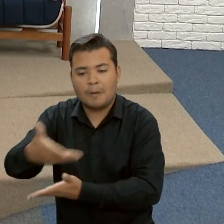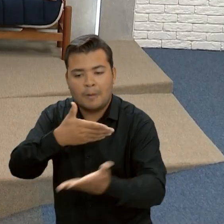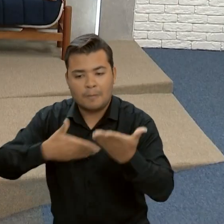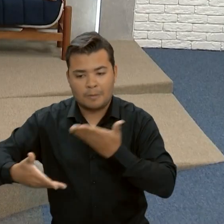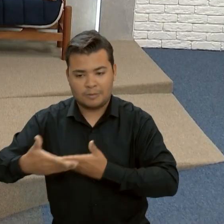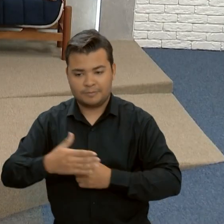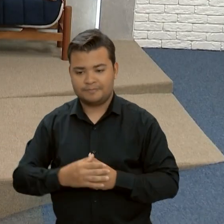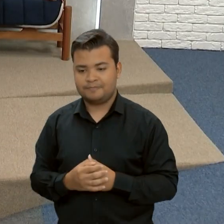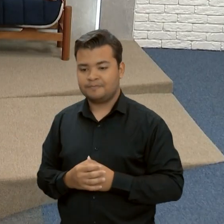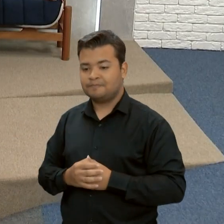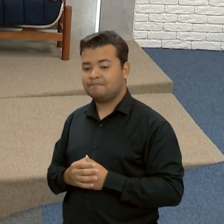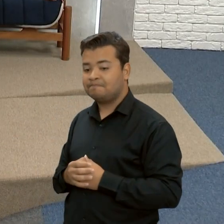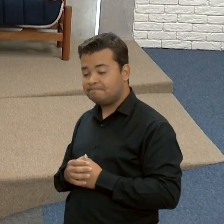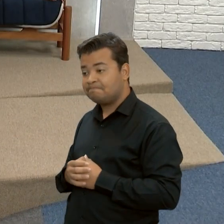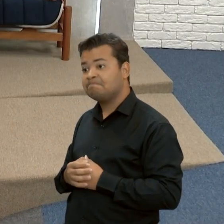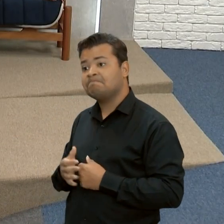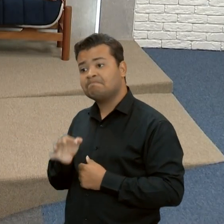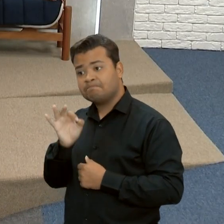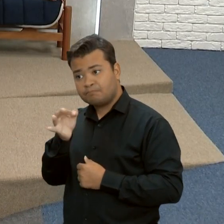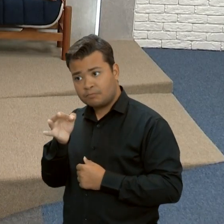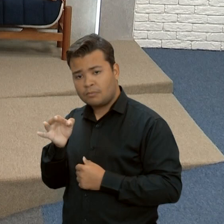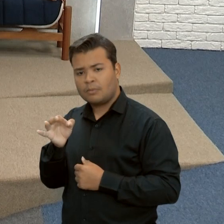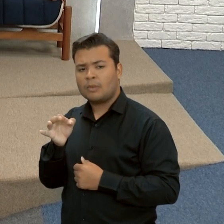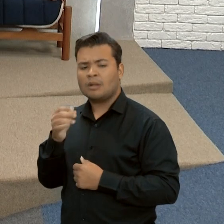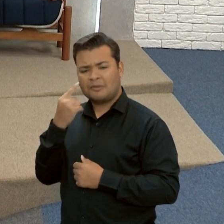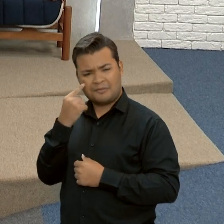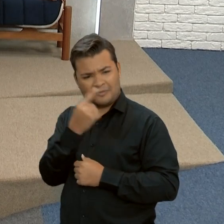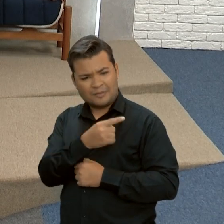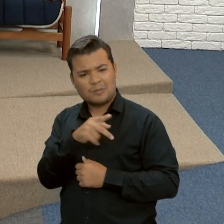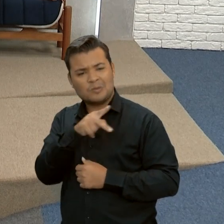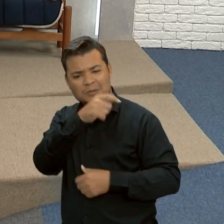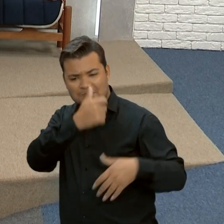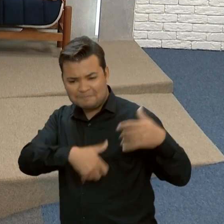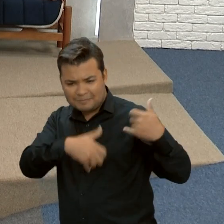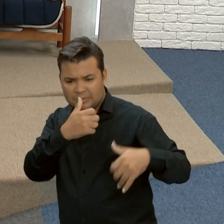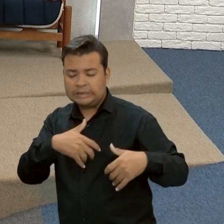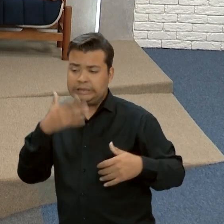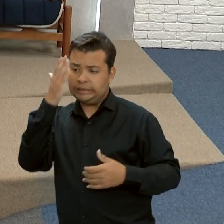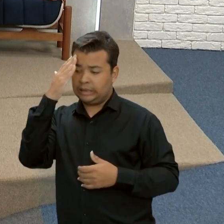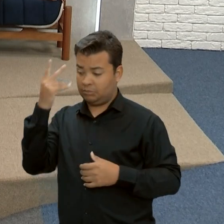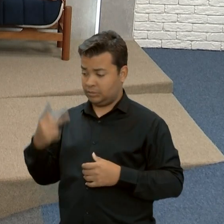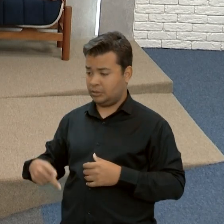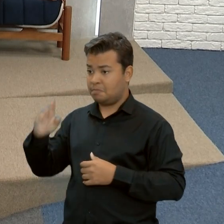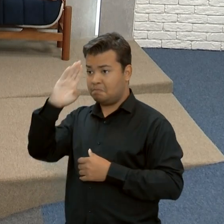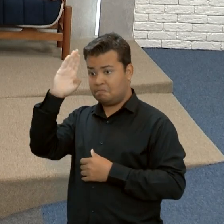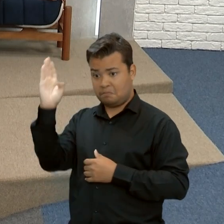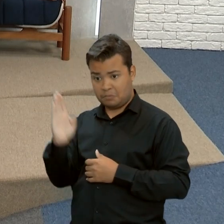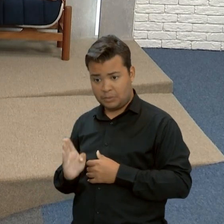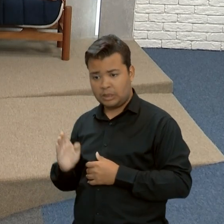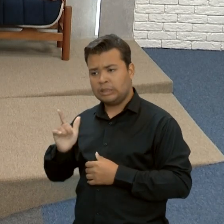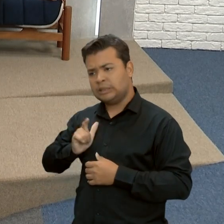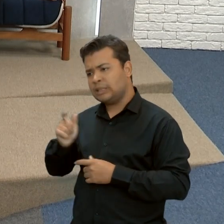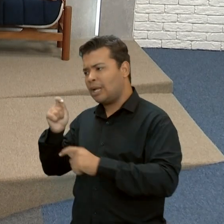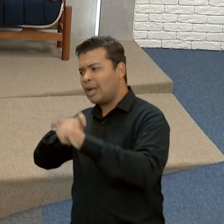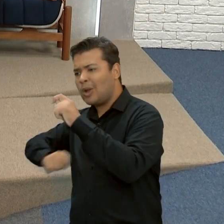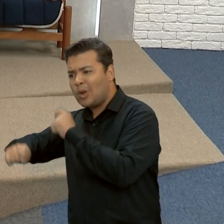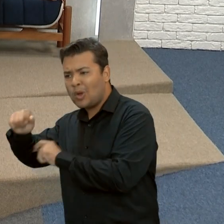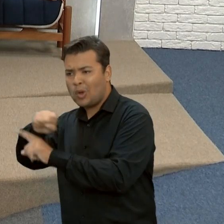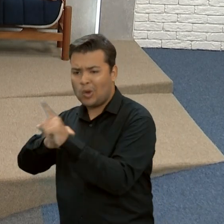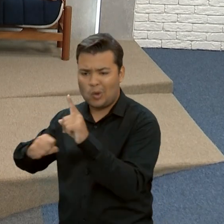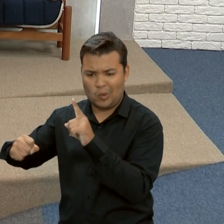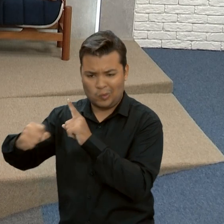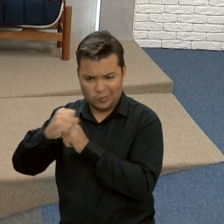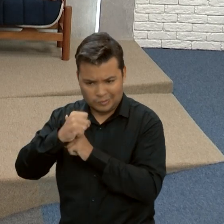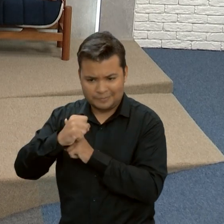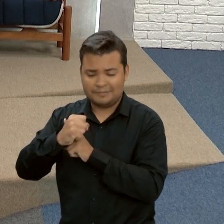assim, pela questão socioeconômica do nosso país, por essa questão estrutural mesmo da nossa sociedade, muitas vezes